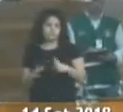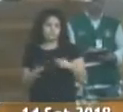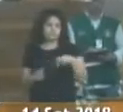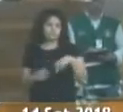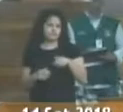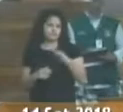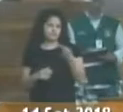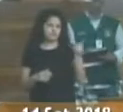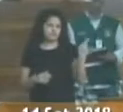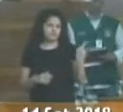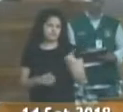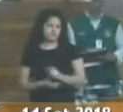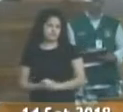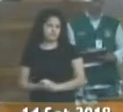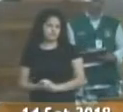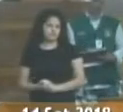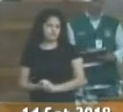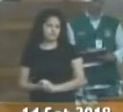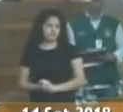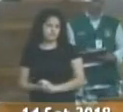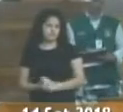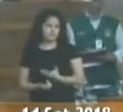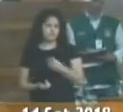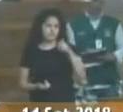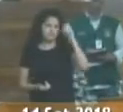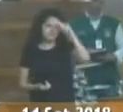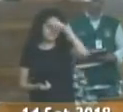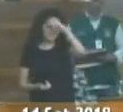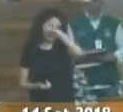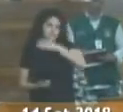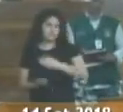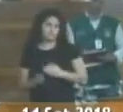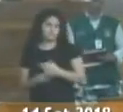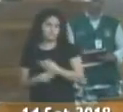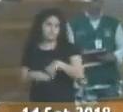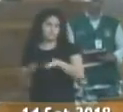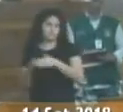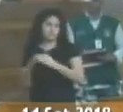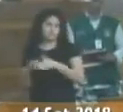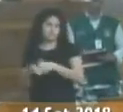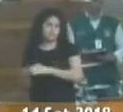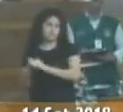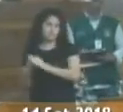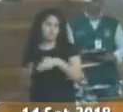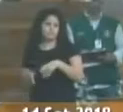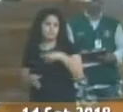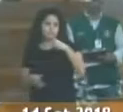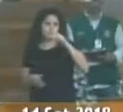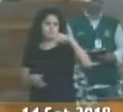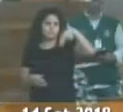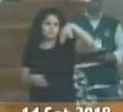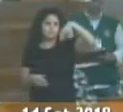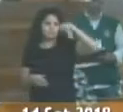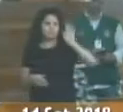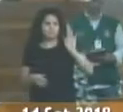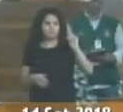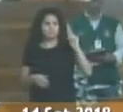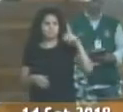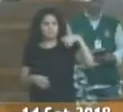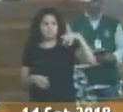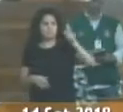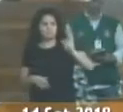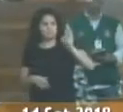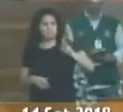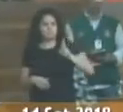semana, e está praticamente impossível passar por uma embarcação pela Ponta Grossa, que é um canal que a gente tem que